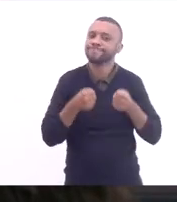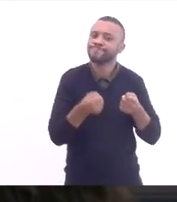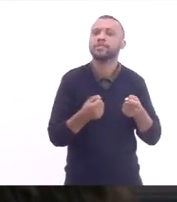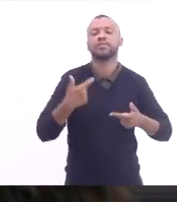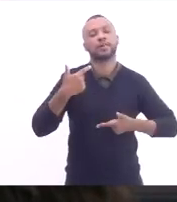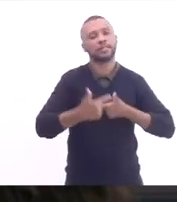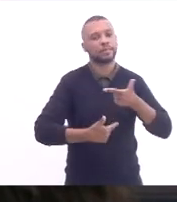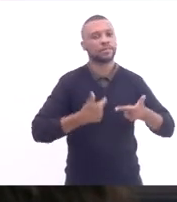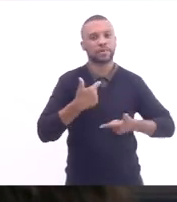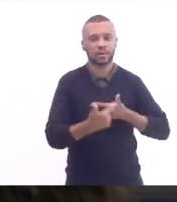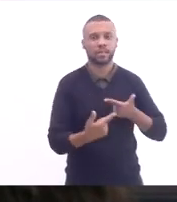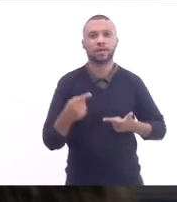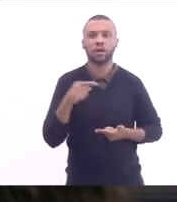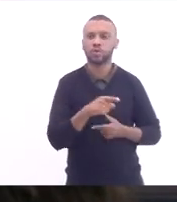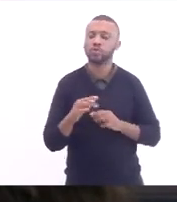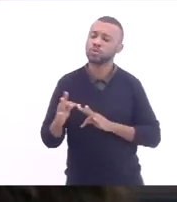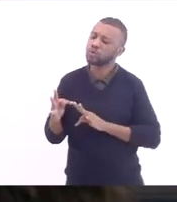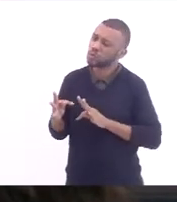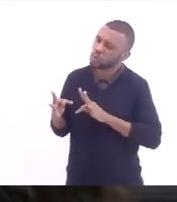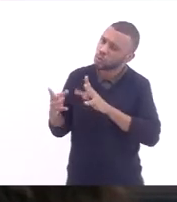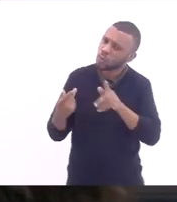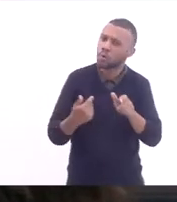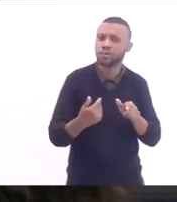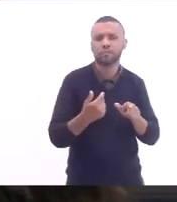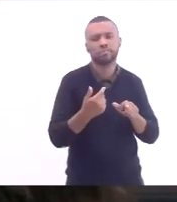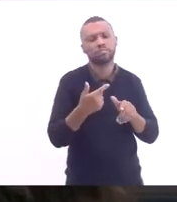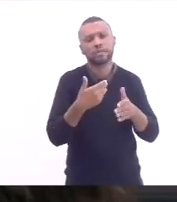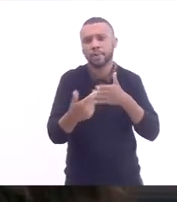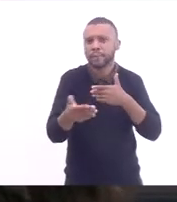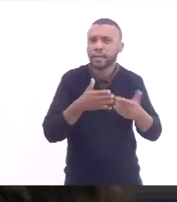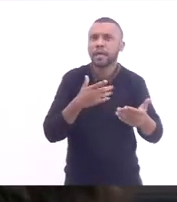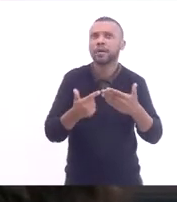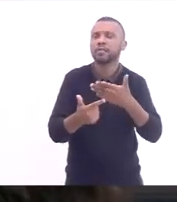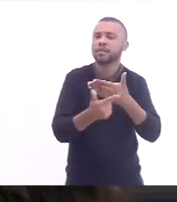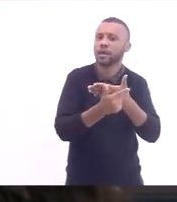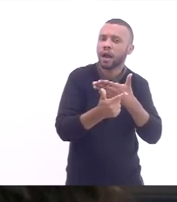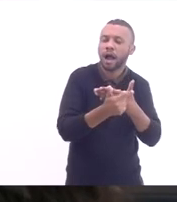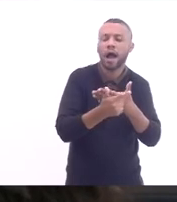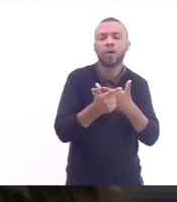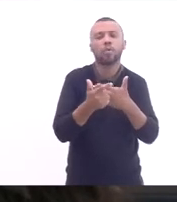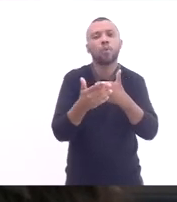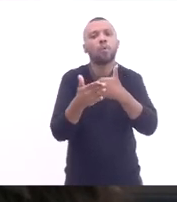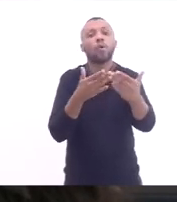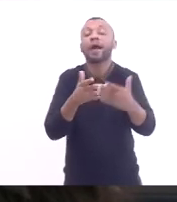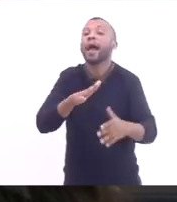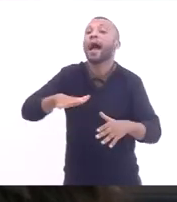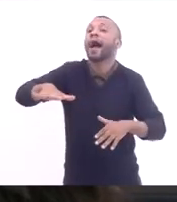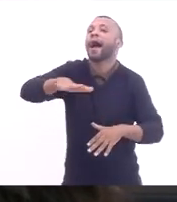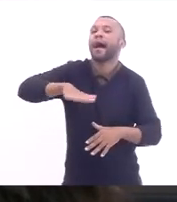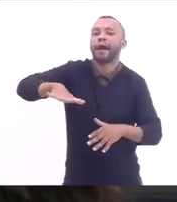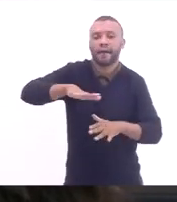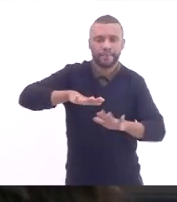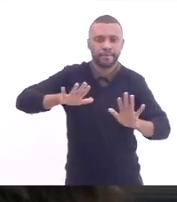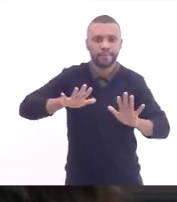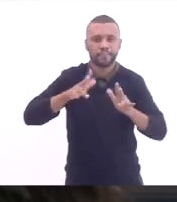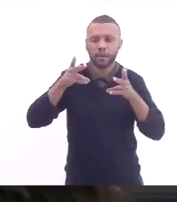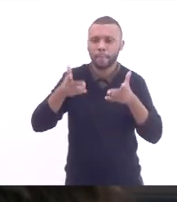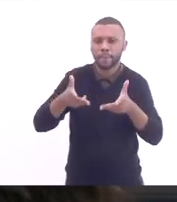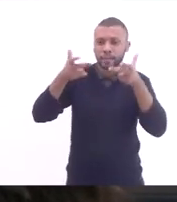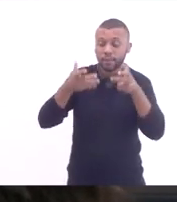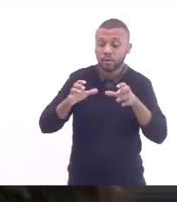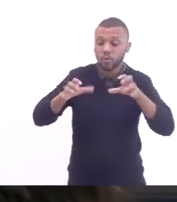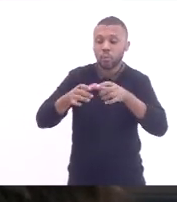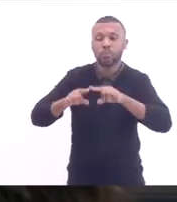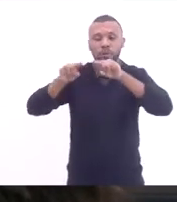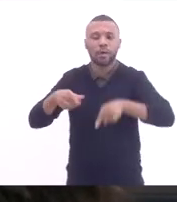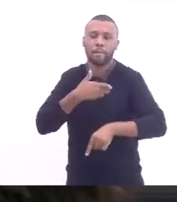dedicação, entendeu, de todos eles, independente de cargo, de qualquer coisa. Eu vejo que é um pessoal que